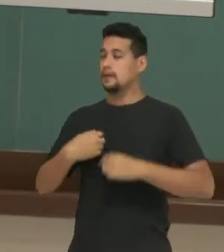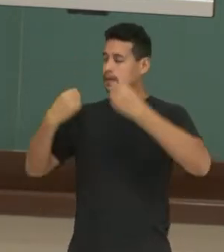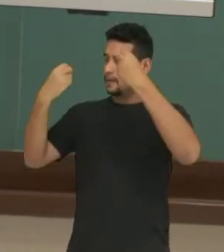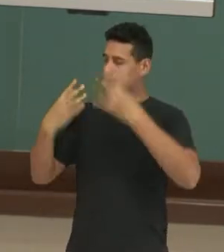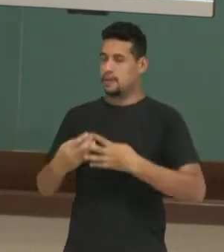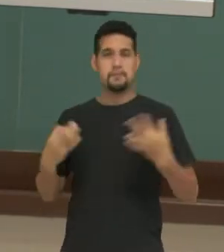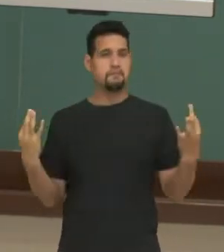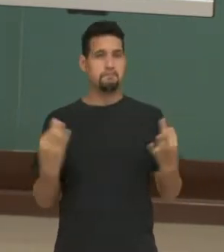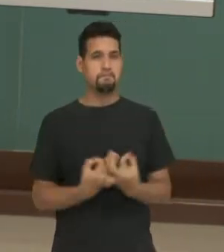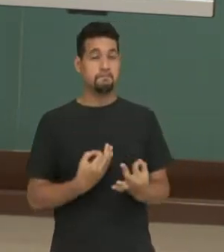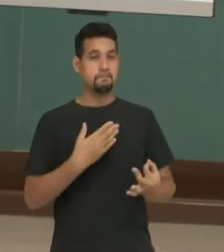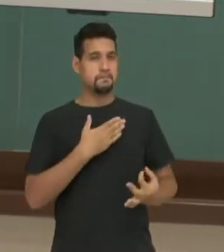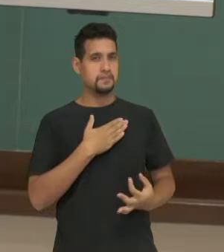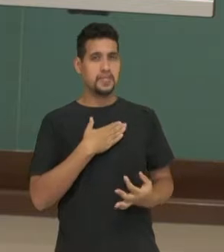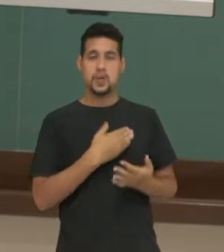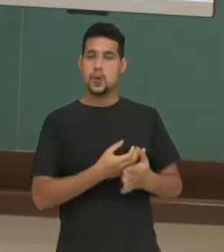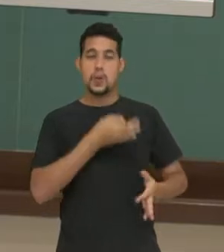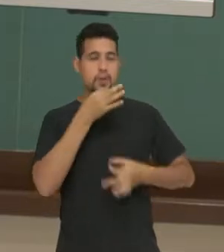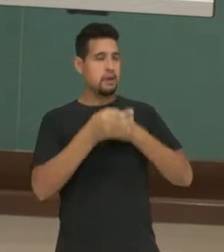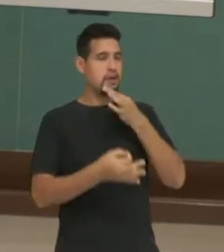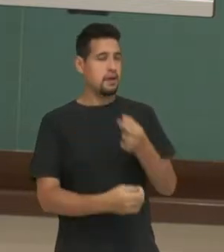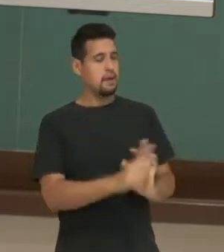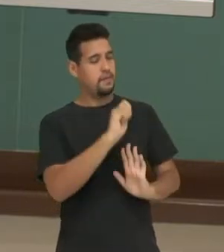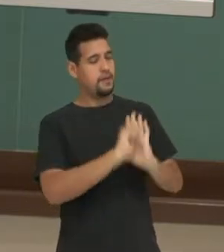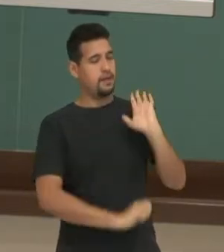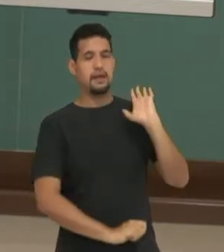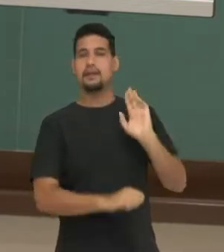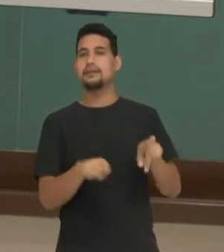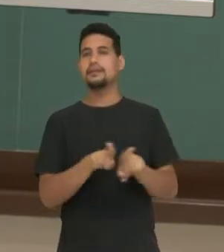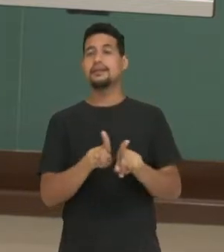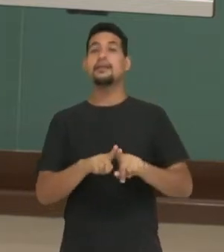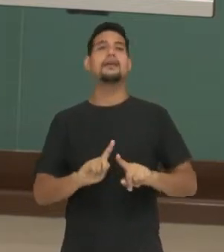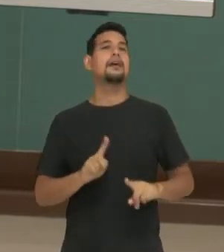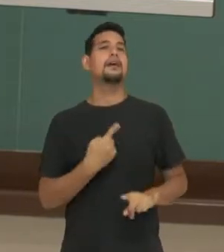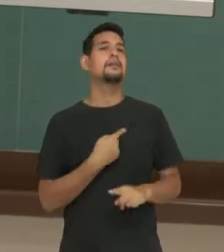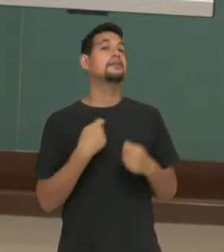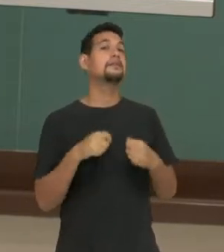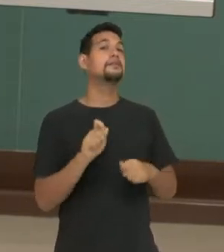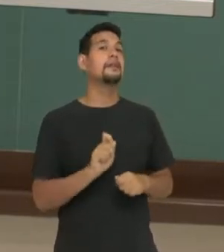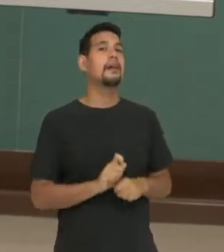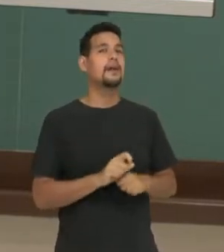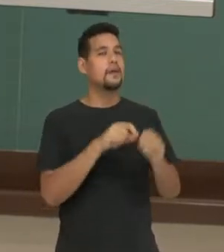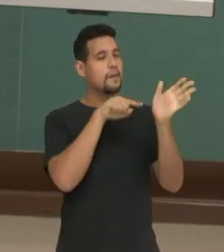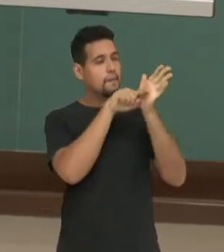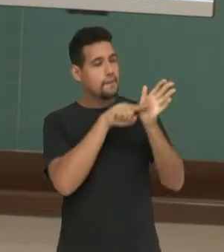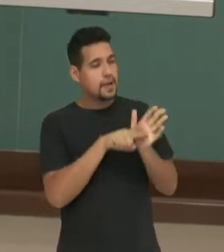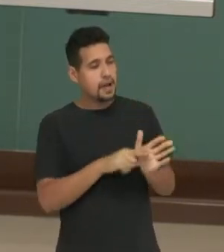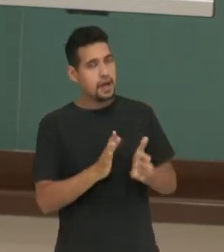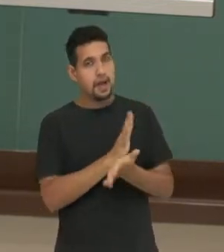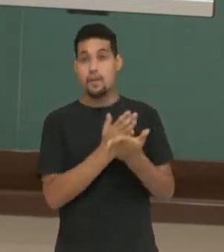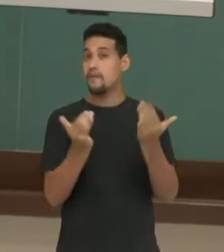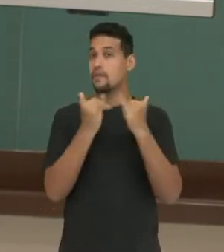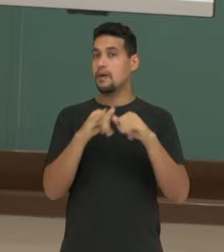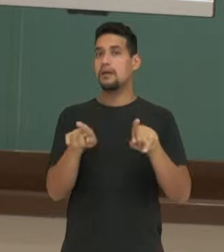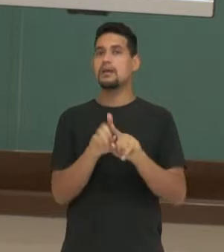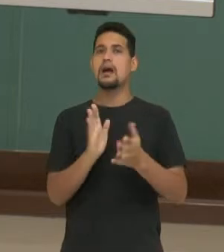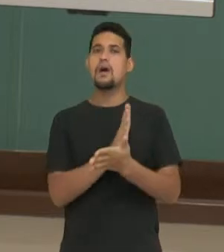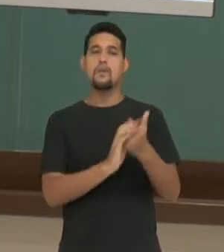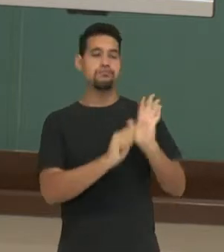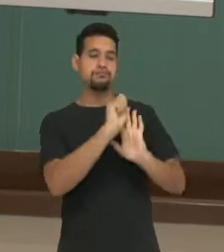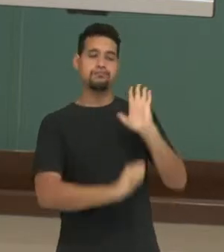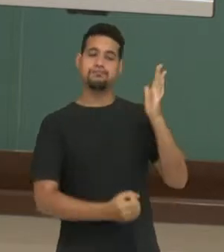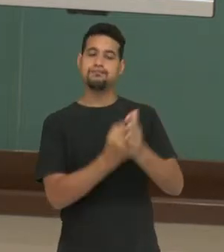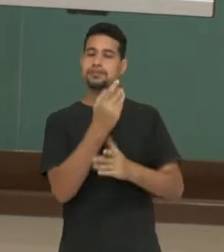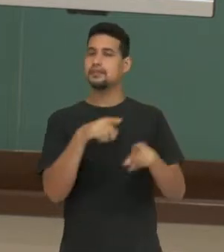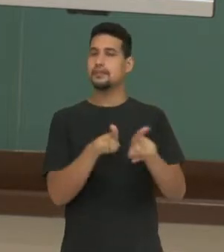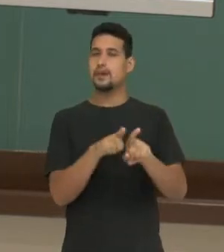bem o meu artigo de opinião, o meu texto dissertativo, muitas vezes eu tenho que buscar dados estatísticos, outros textos produzidos